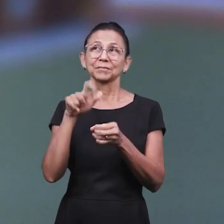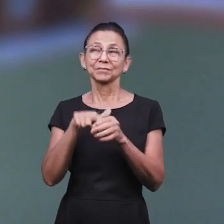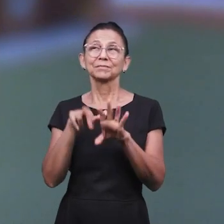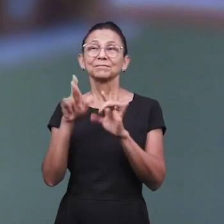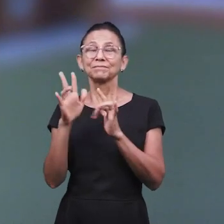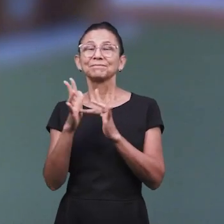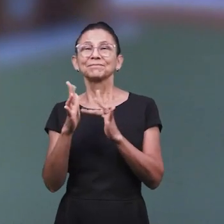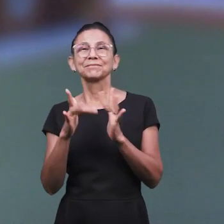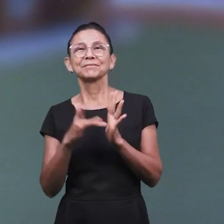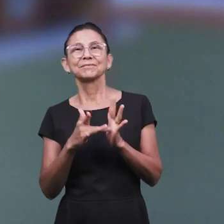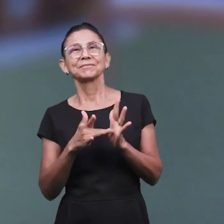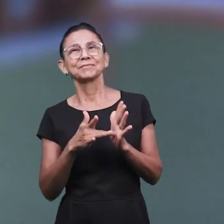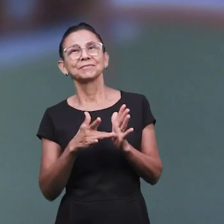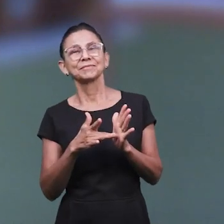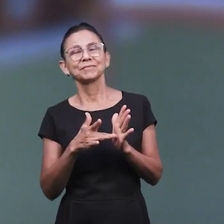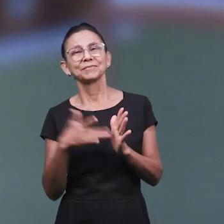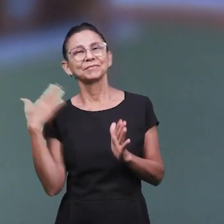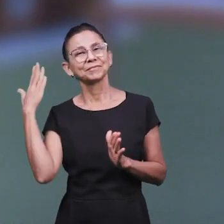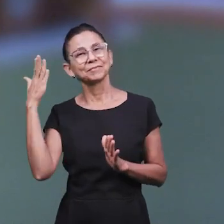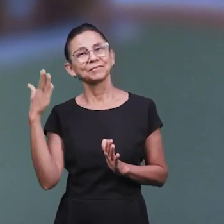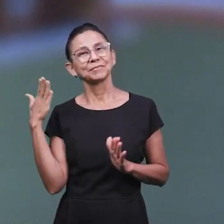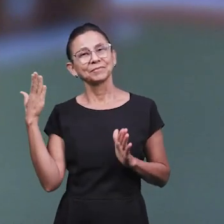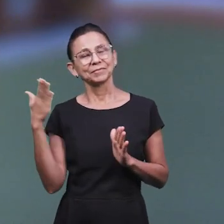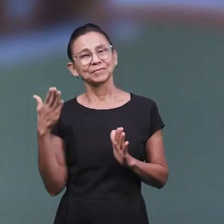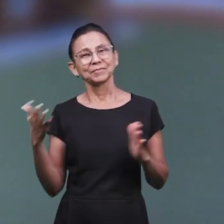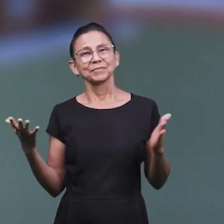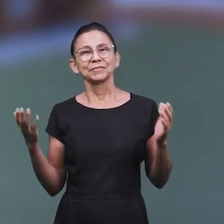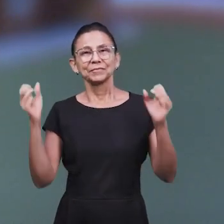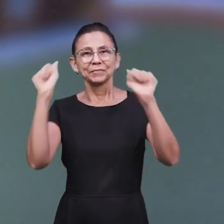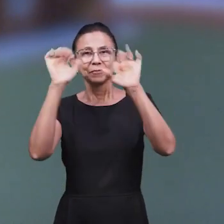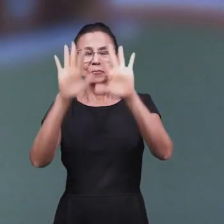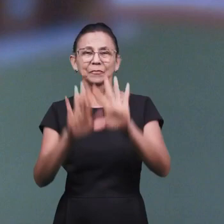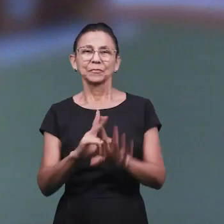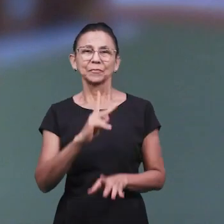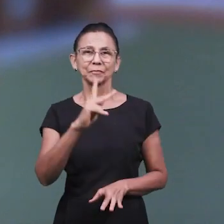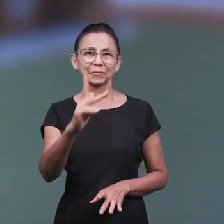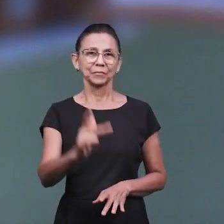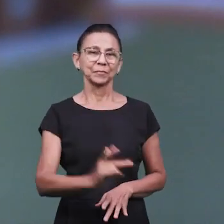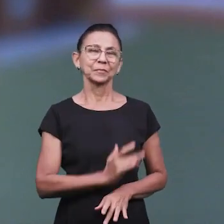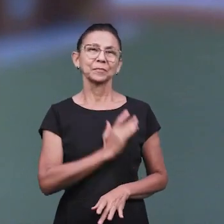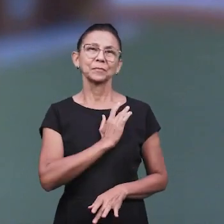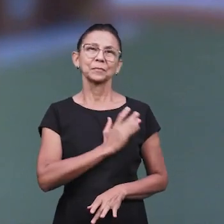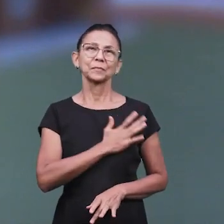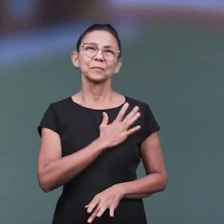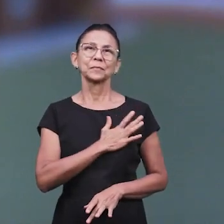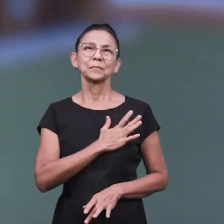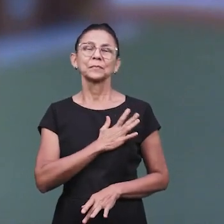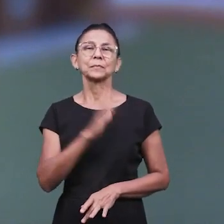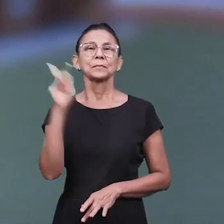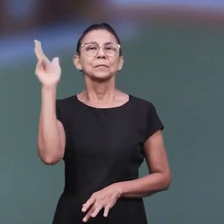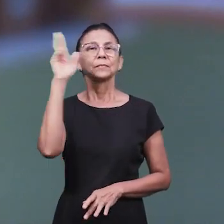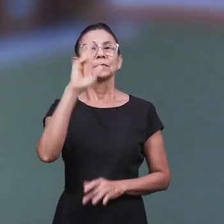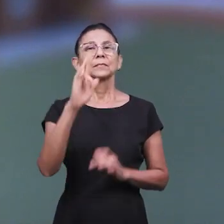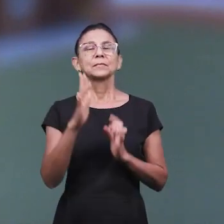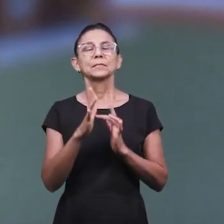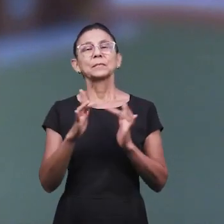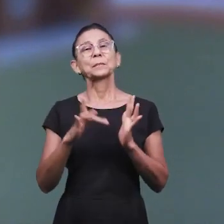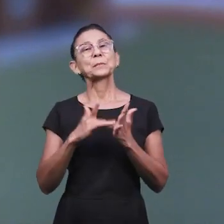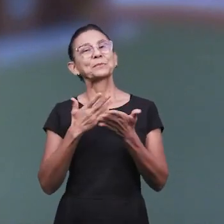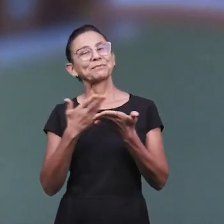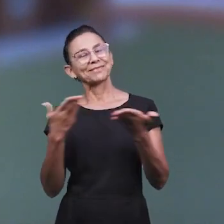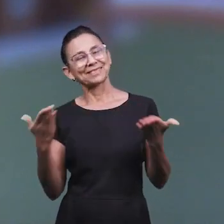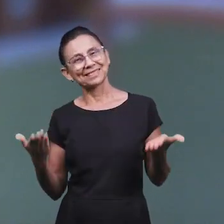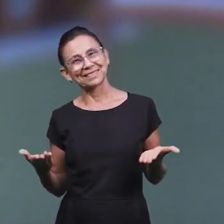vem Senhor Jesus. Que essa palavra seja uma bênção para o nosso coração. A todos a paz